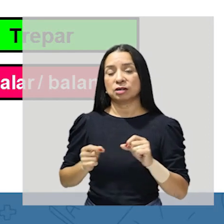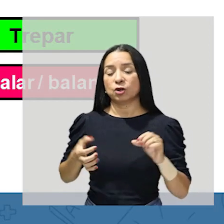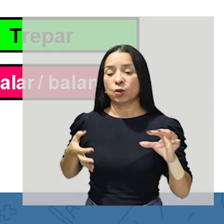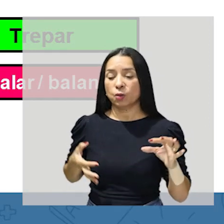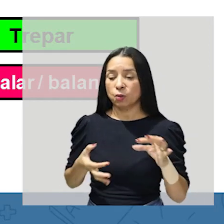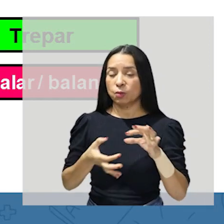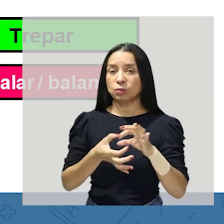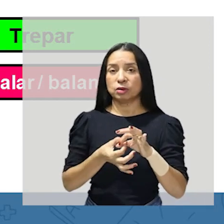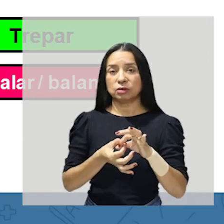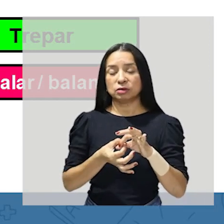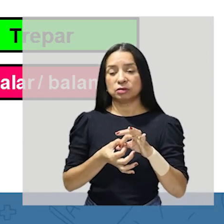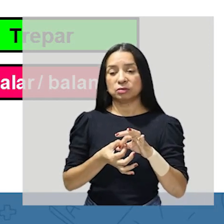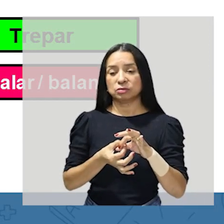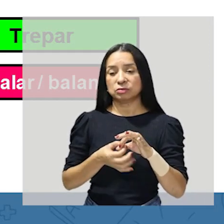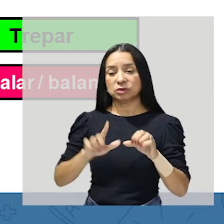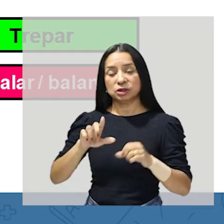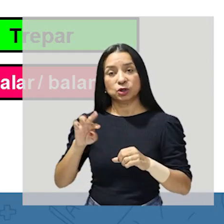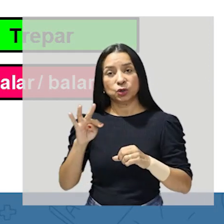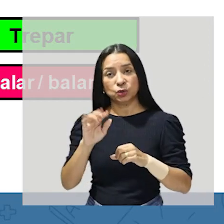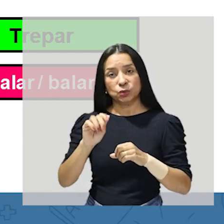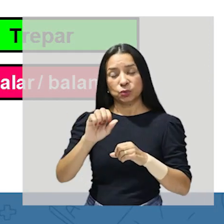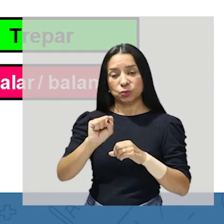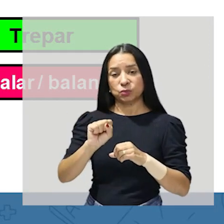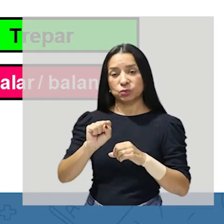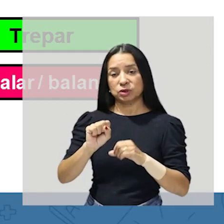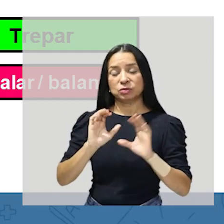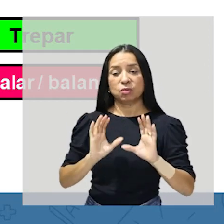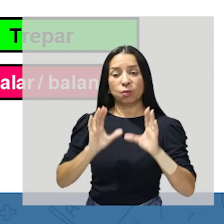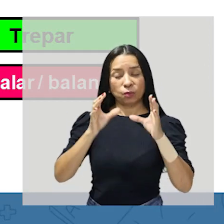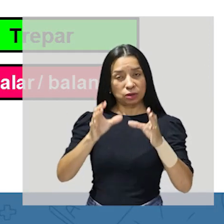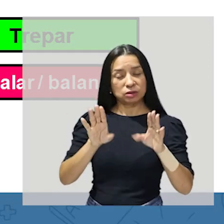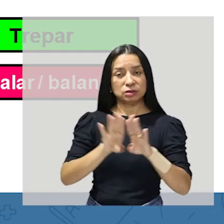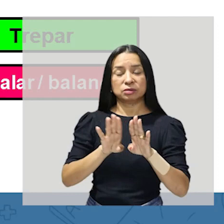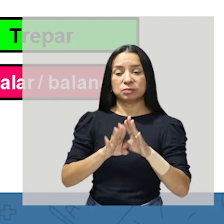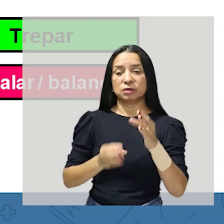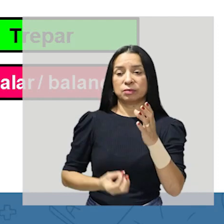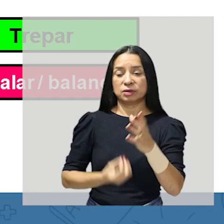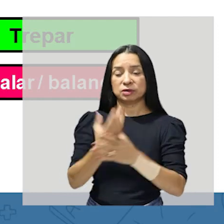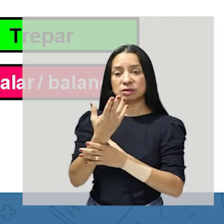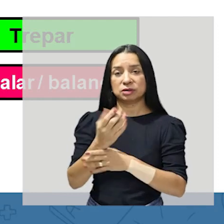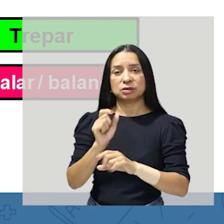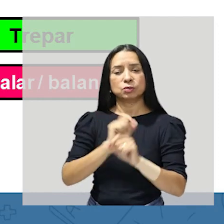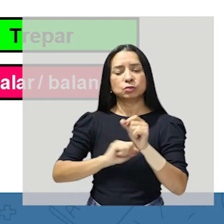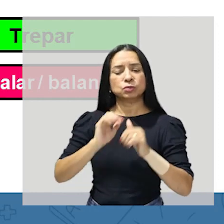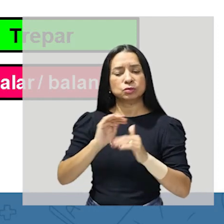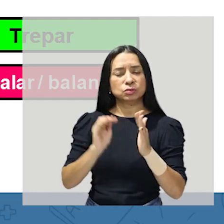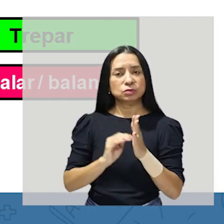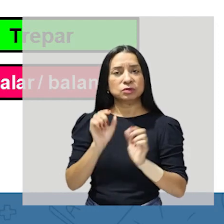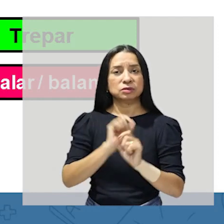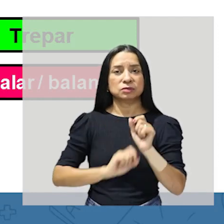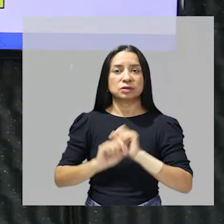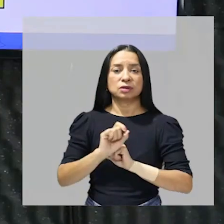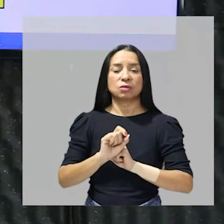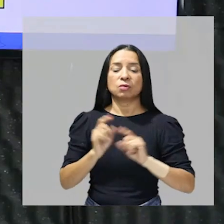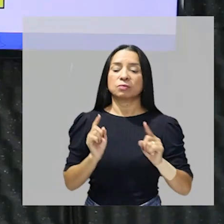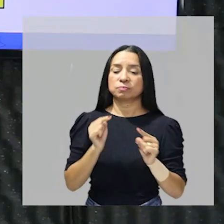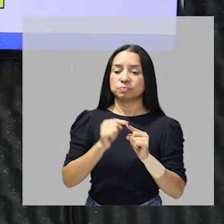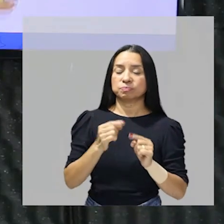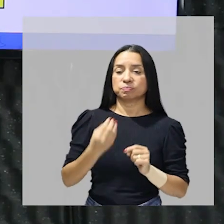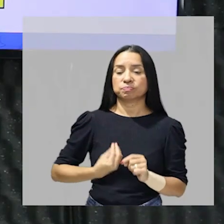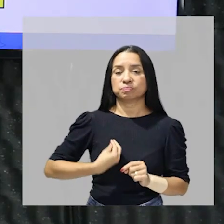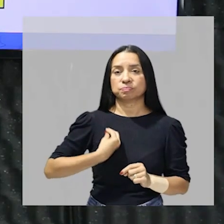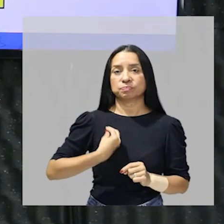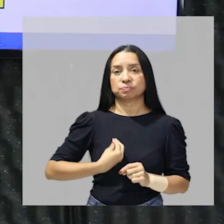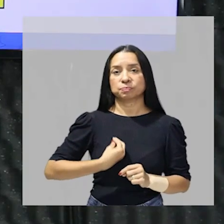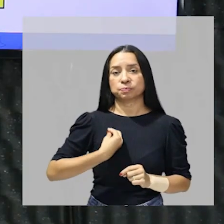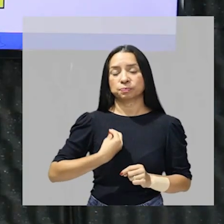Falei das lutas, a mesma coisa, o lançar aparecia lá. Então, tudo isso era com o intuito de quê? De sobrevivência.